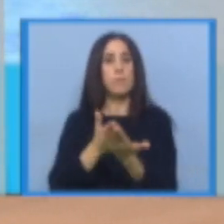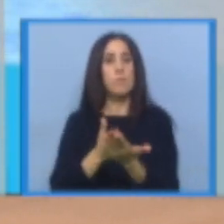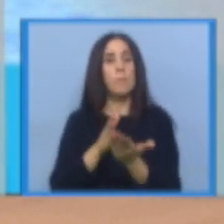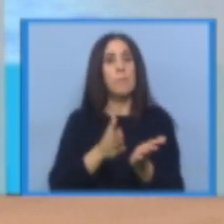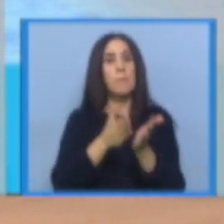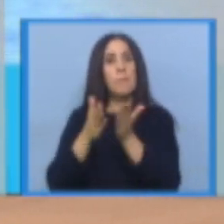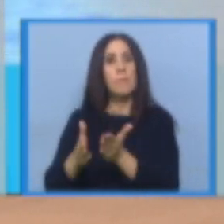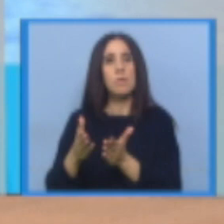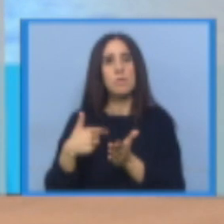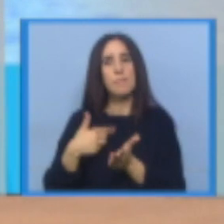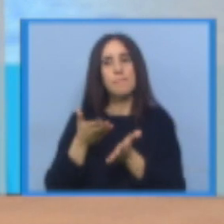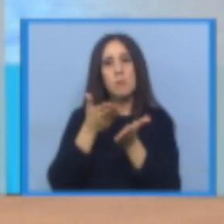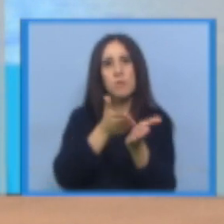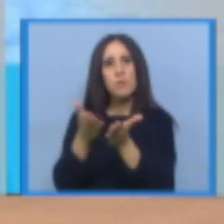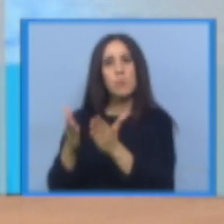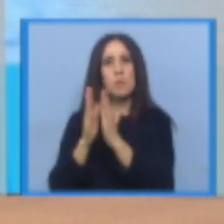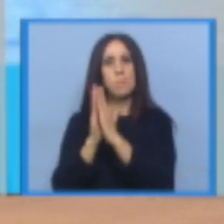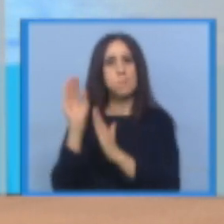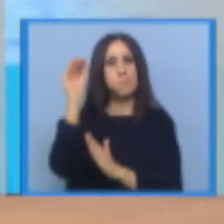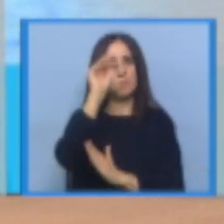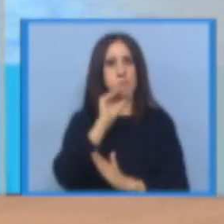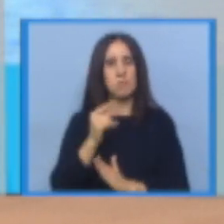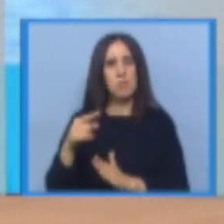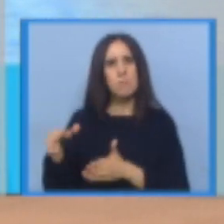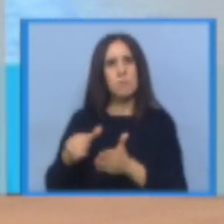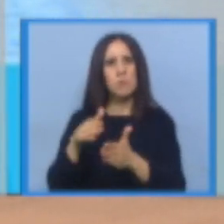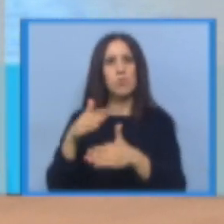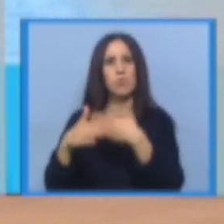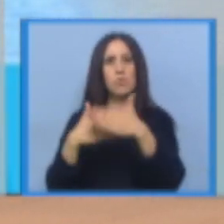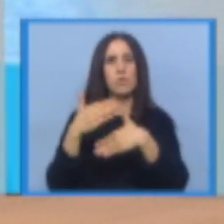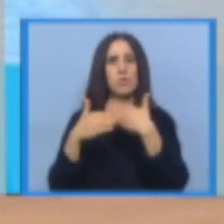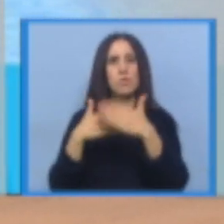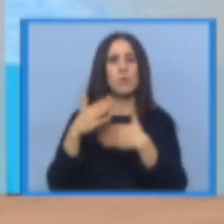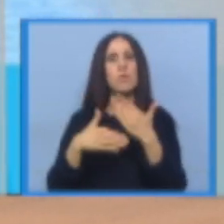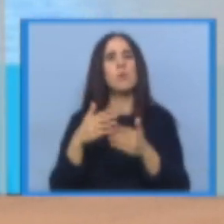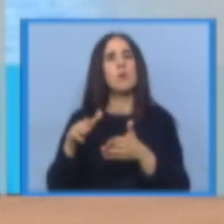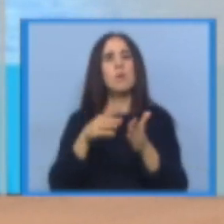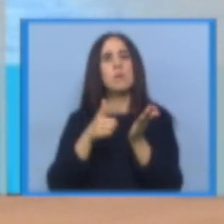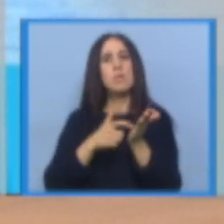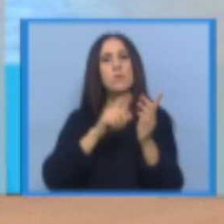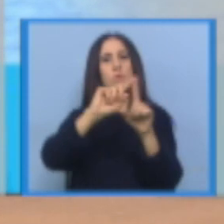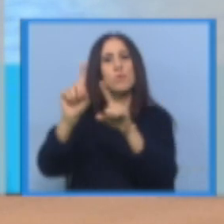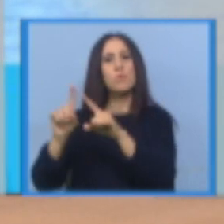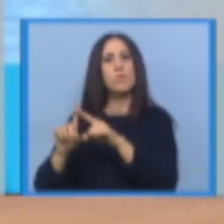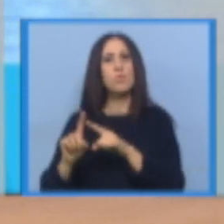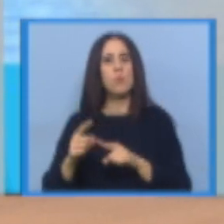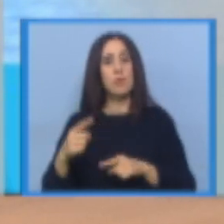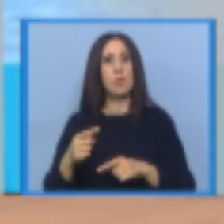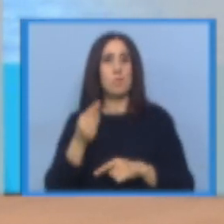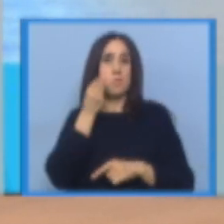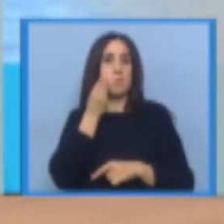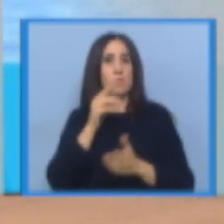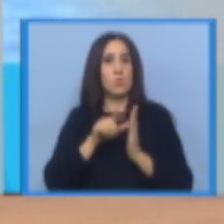também ajudar todas as dioceses que têm percursos e caminhos e propostas e necessidades diferentes, não é? Têm os seus próprios projetos